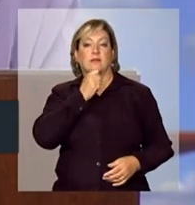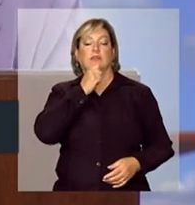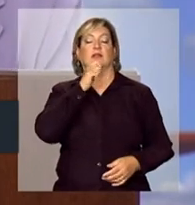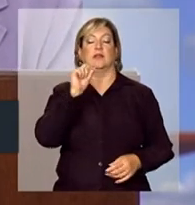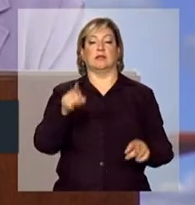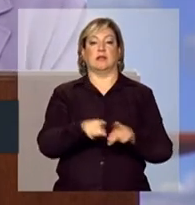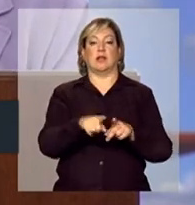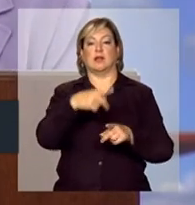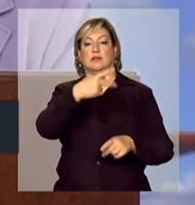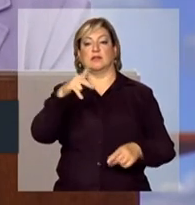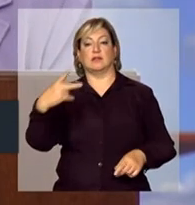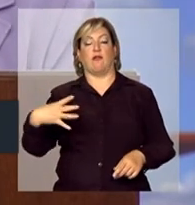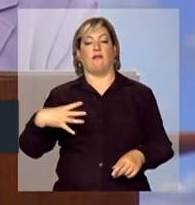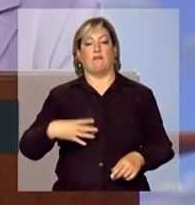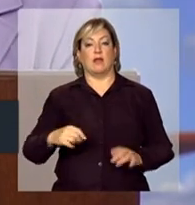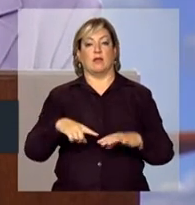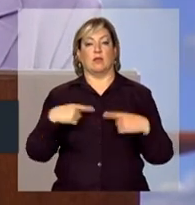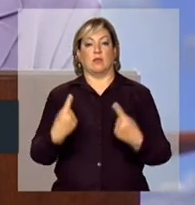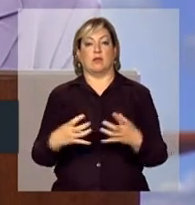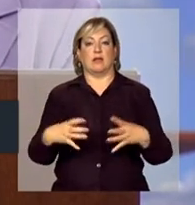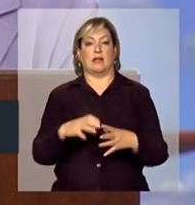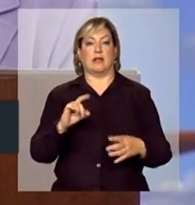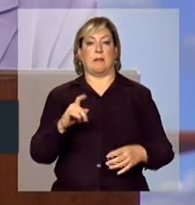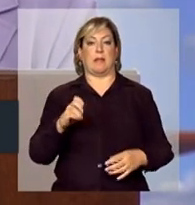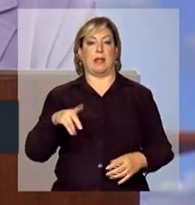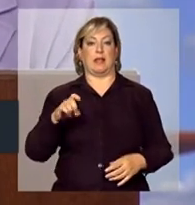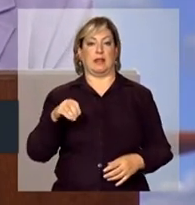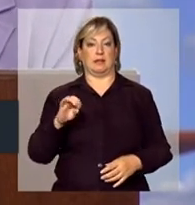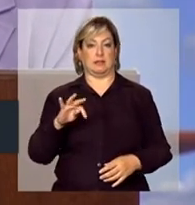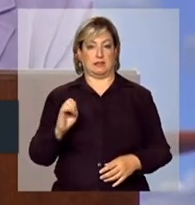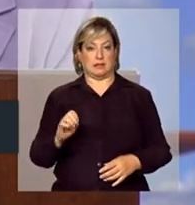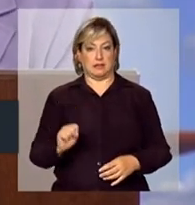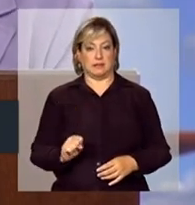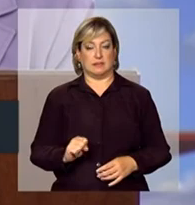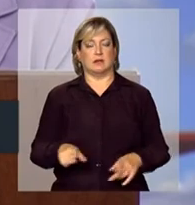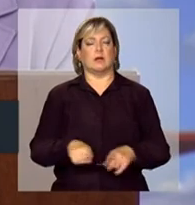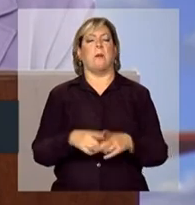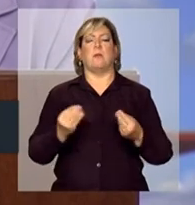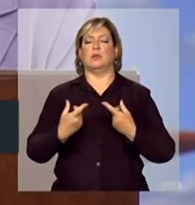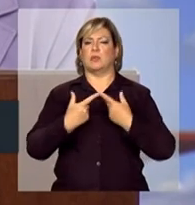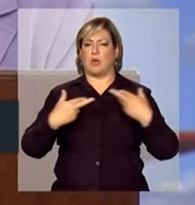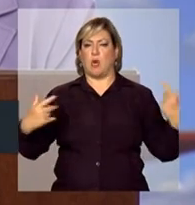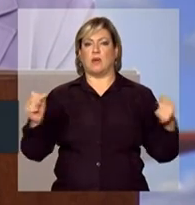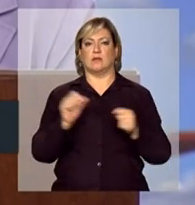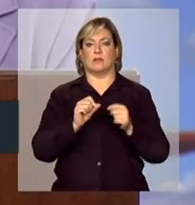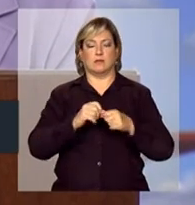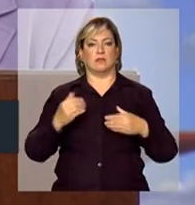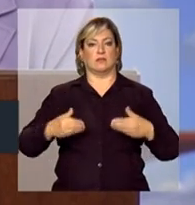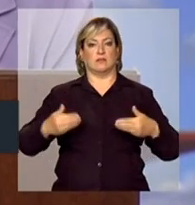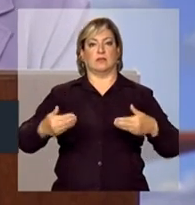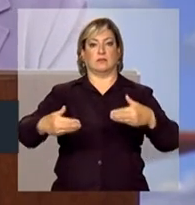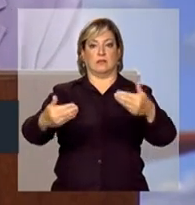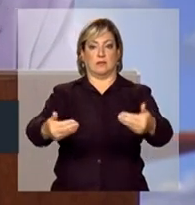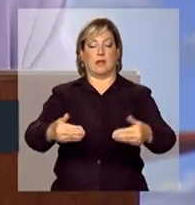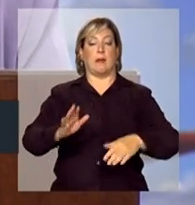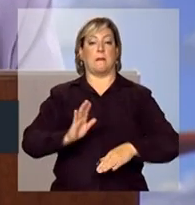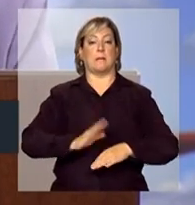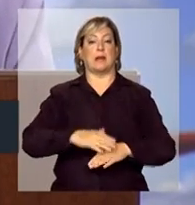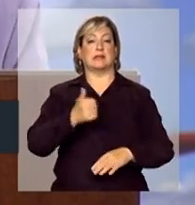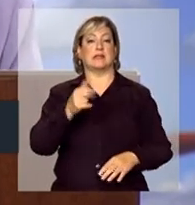aos seus dependentes muito se avançou há mais de 150 mil mais